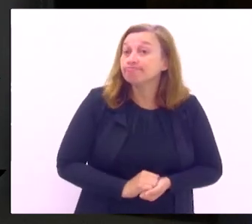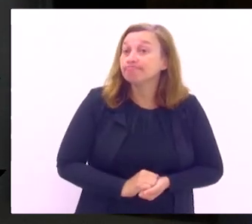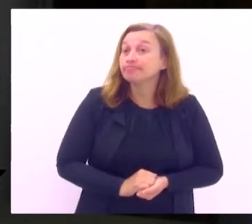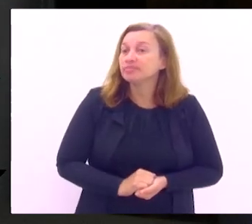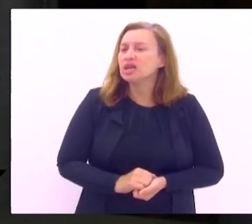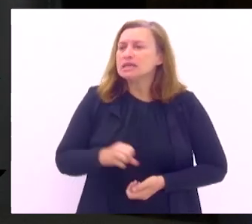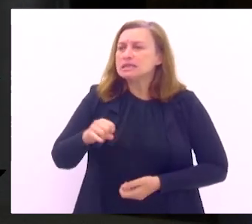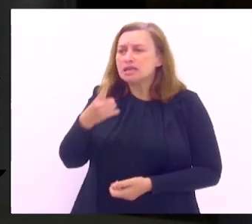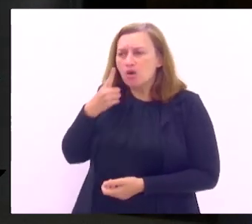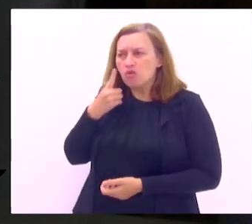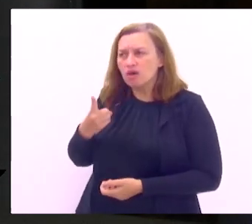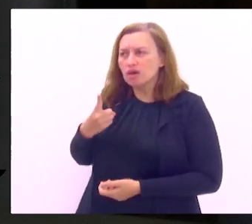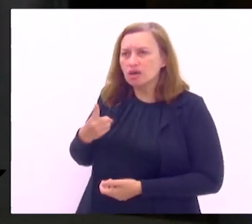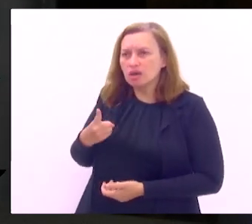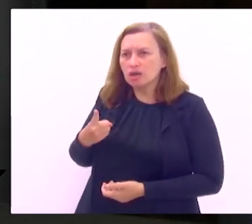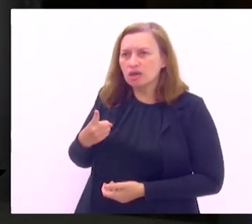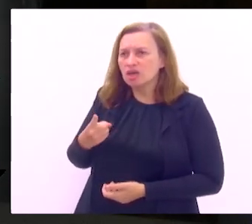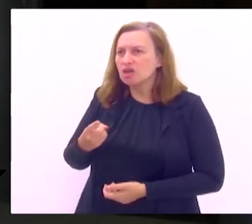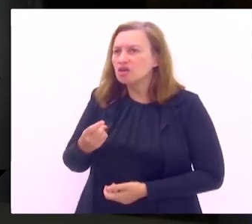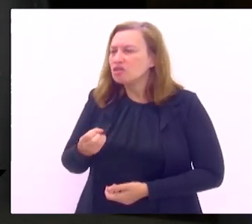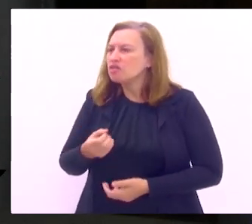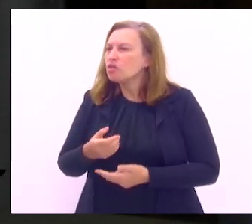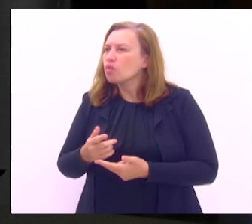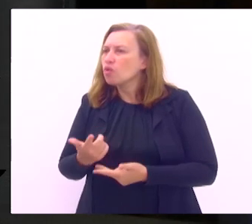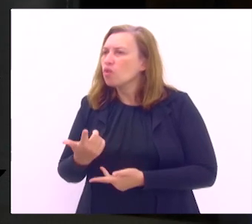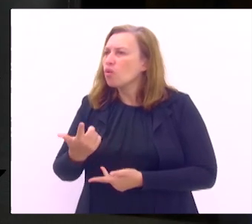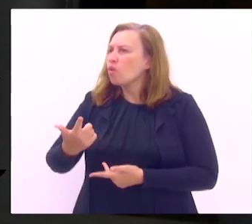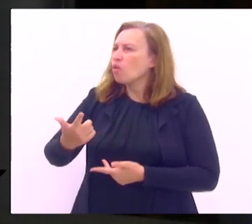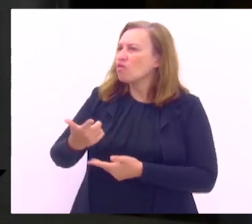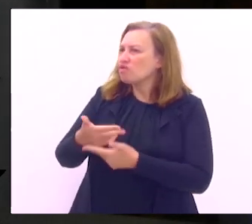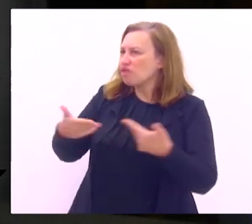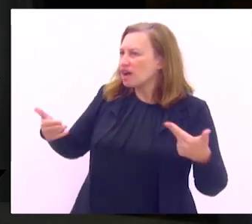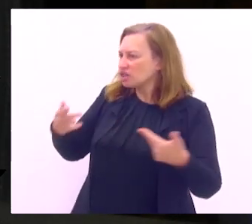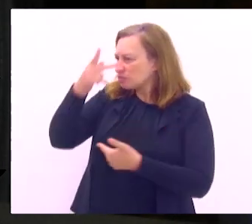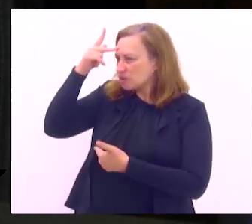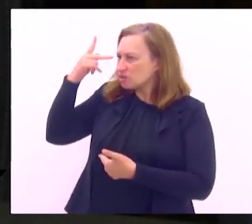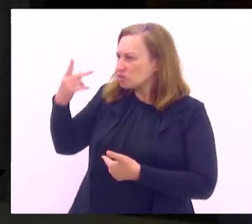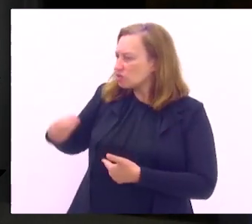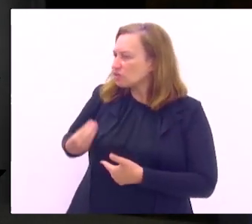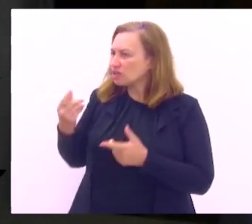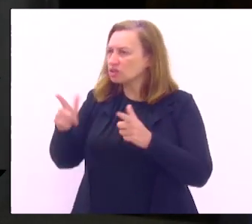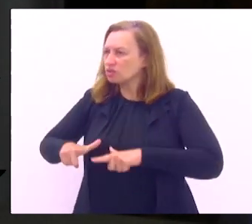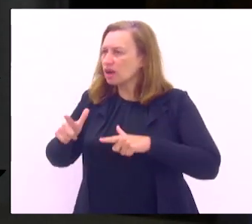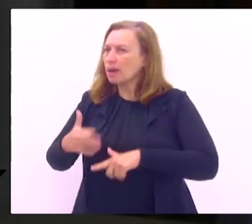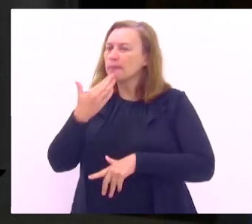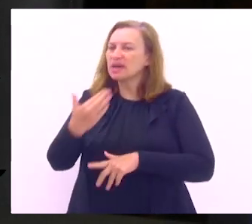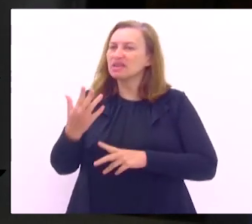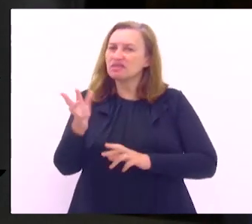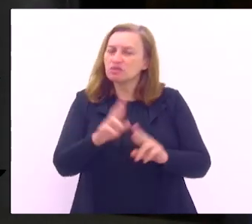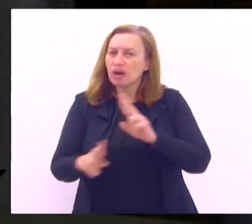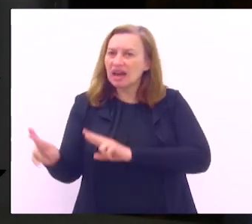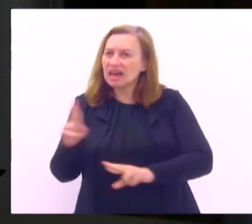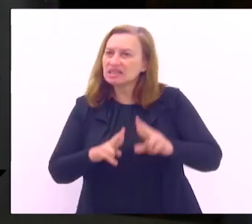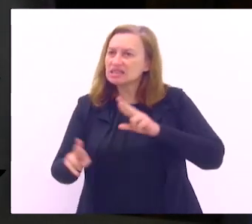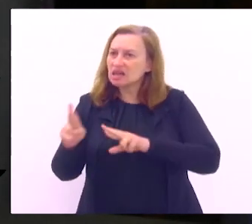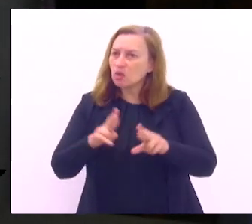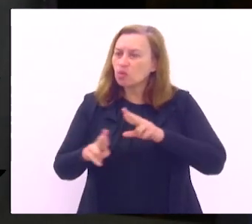E se eu pegar aqui, muitos dos técnicos que estão presentes, pedir para eles fazer uma relação de 10